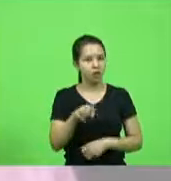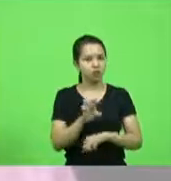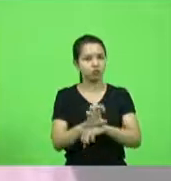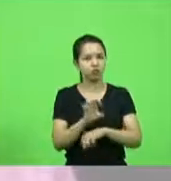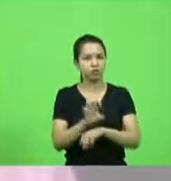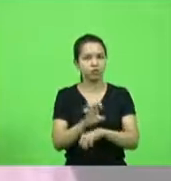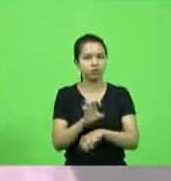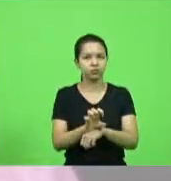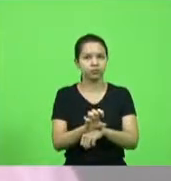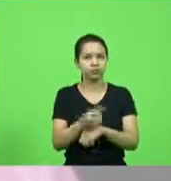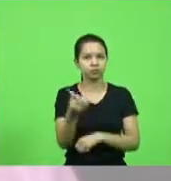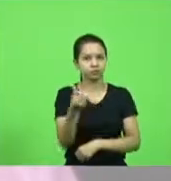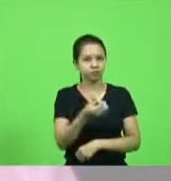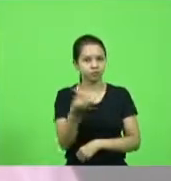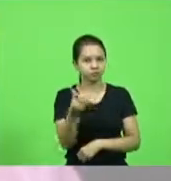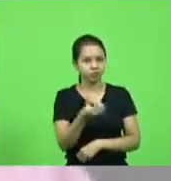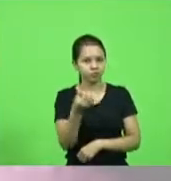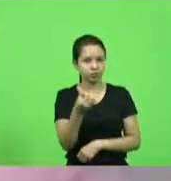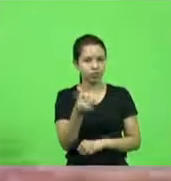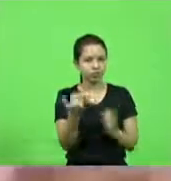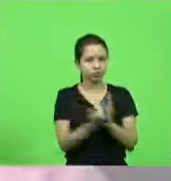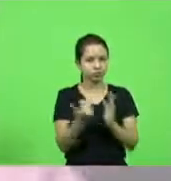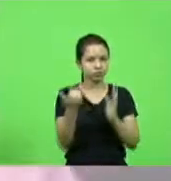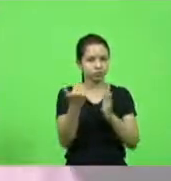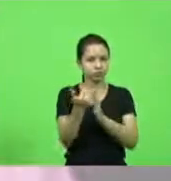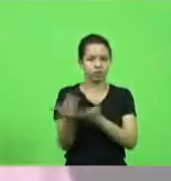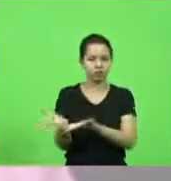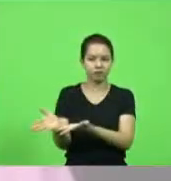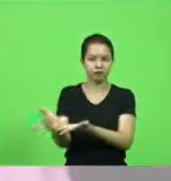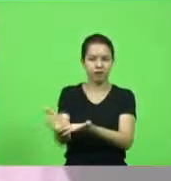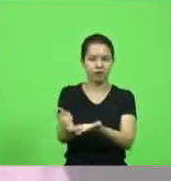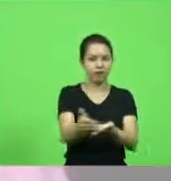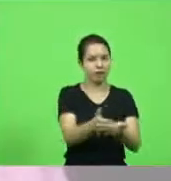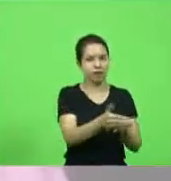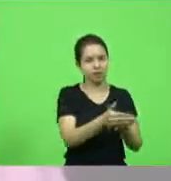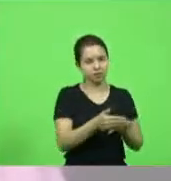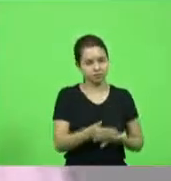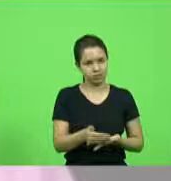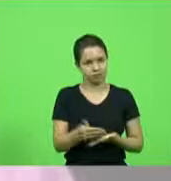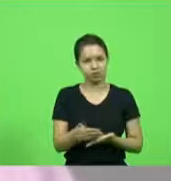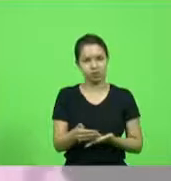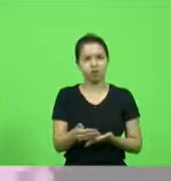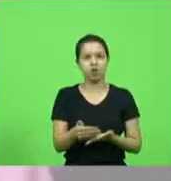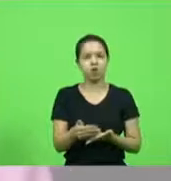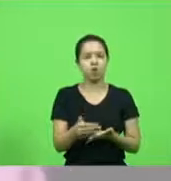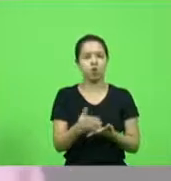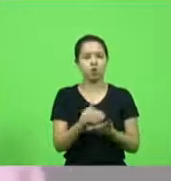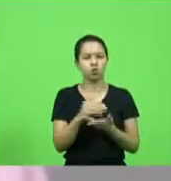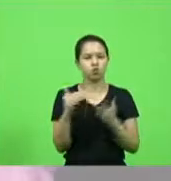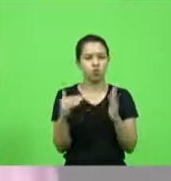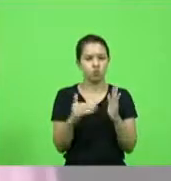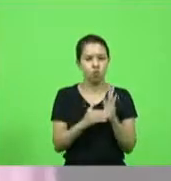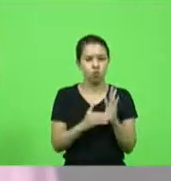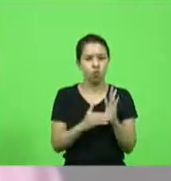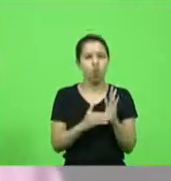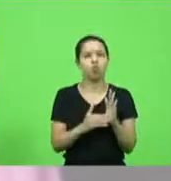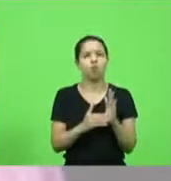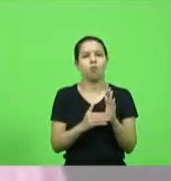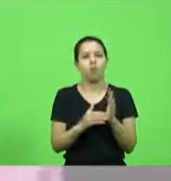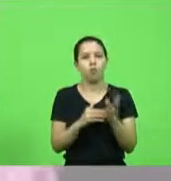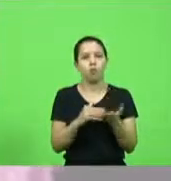6º que mais arrecada, um dos últimos a receber recursos, o Estado que é